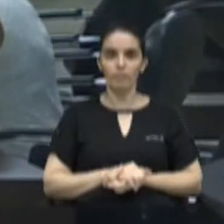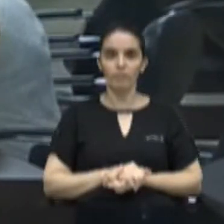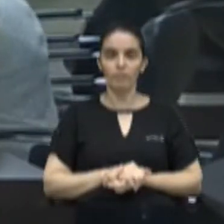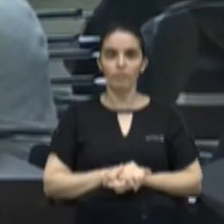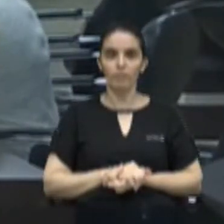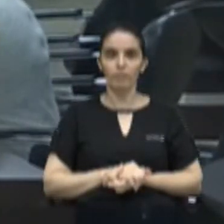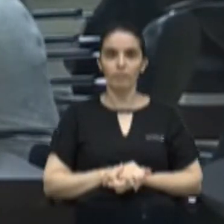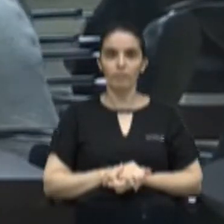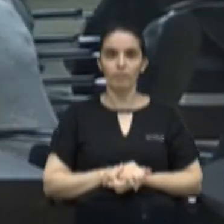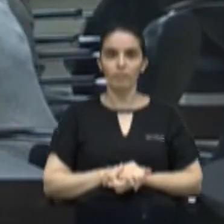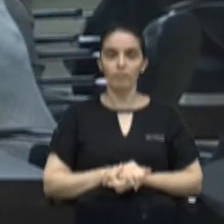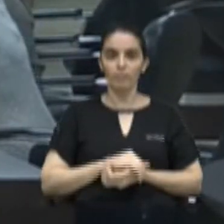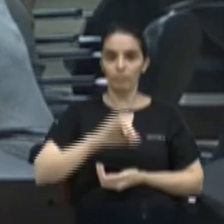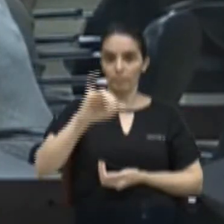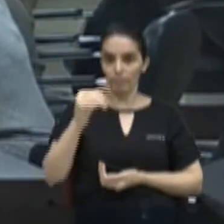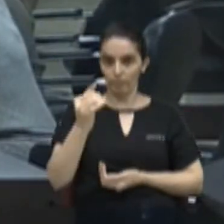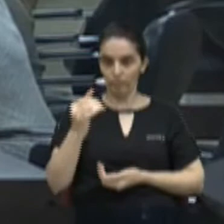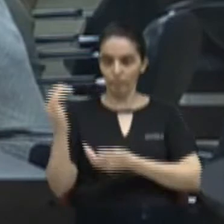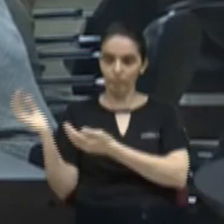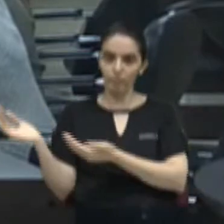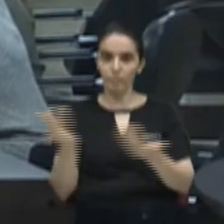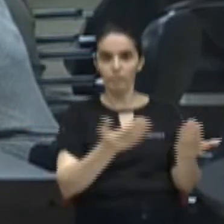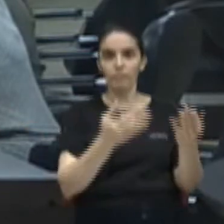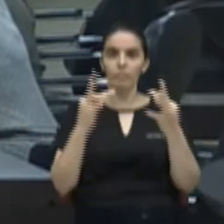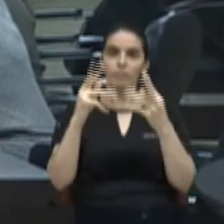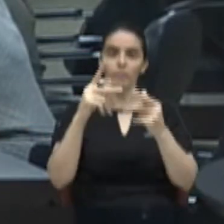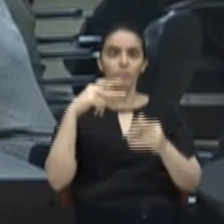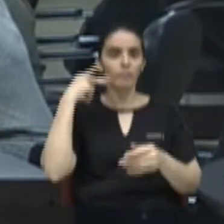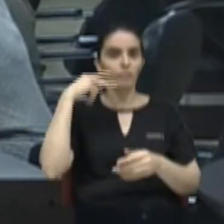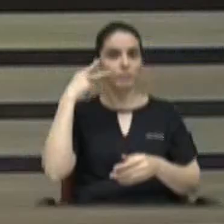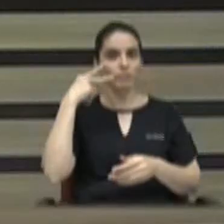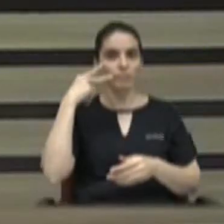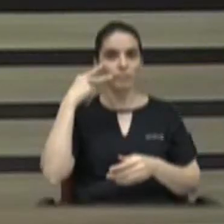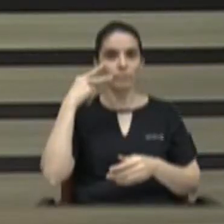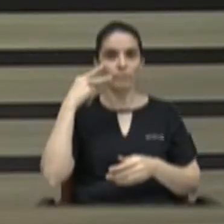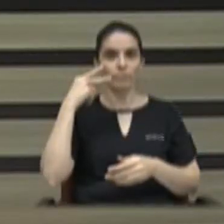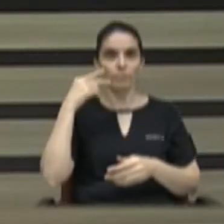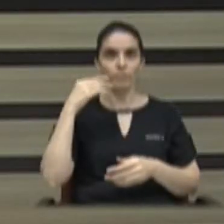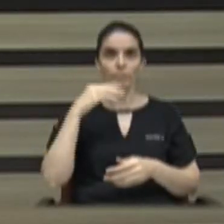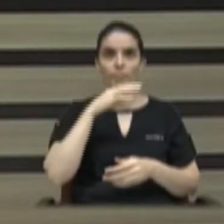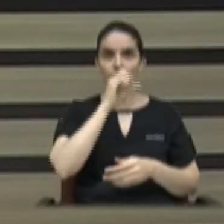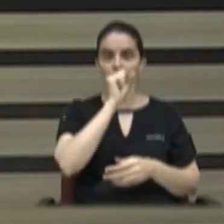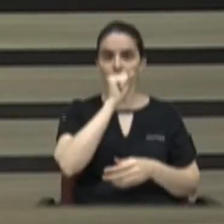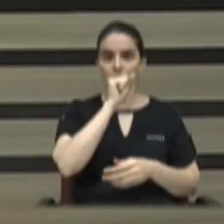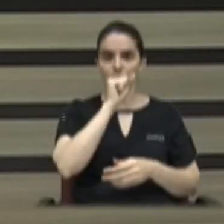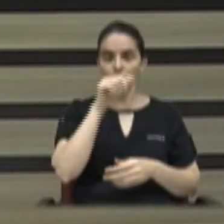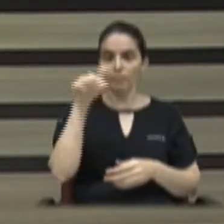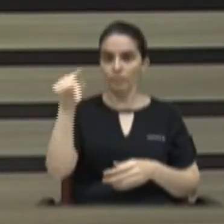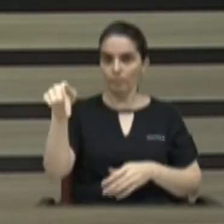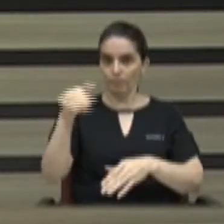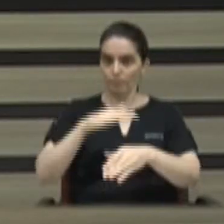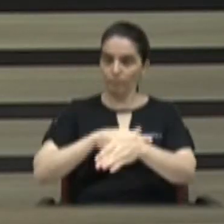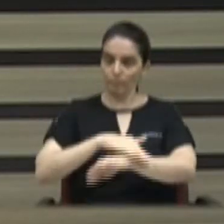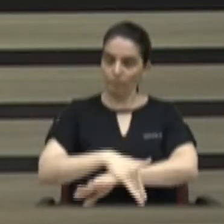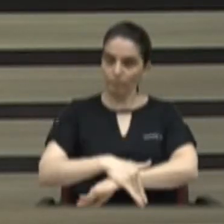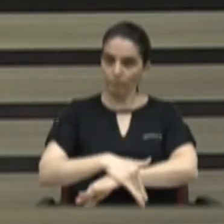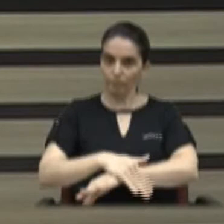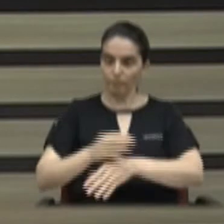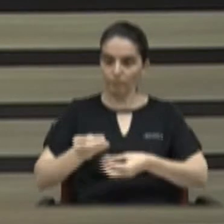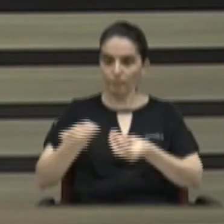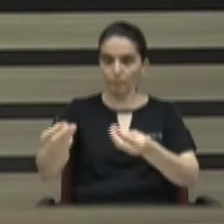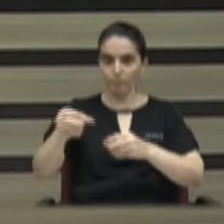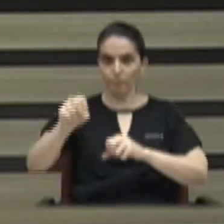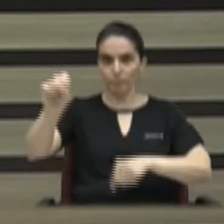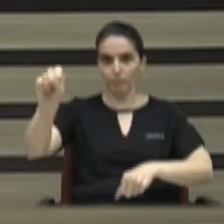Jorge. Eu aproveito para convidar todos os vereadores para o próximo sábado, às 19h, a entrega do